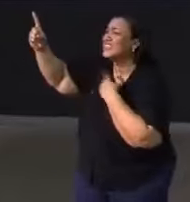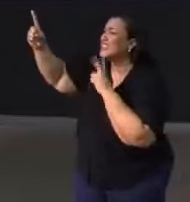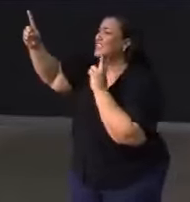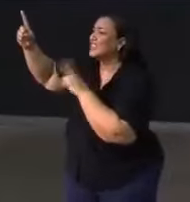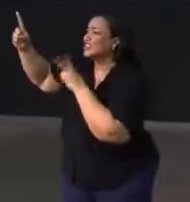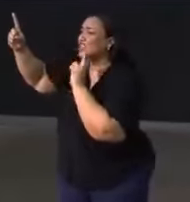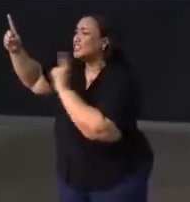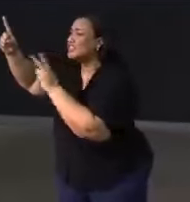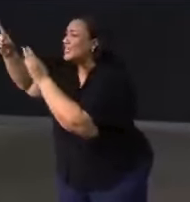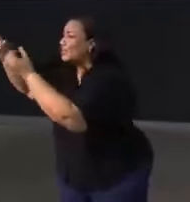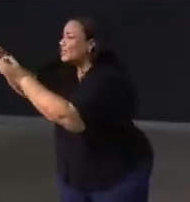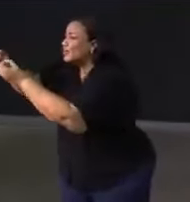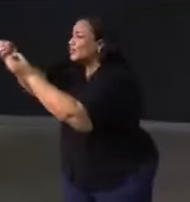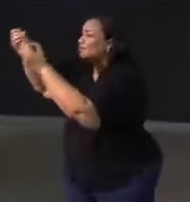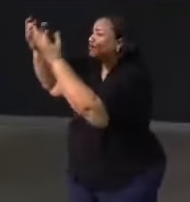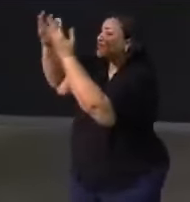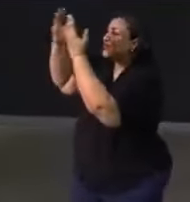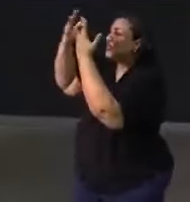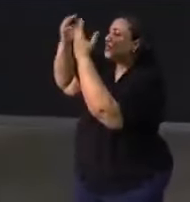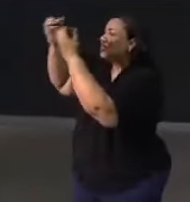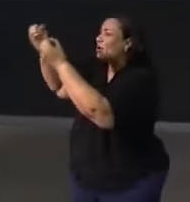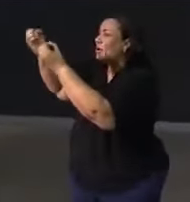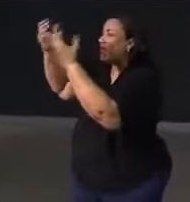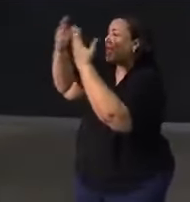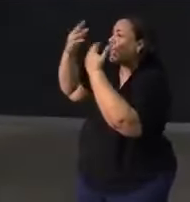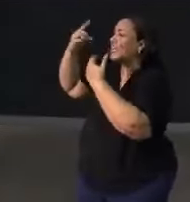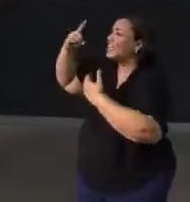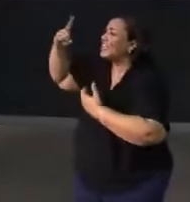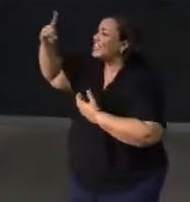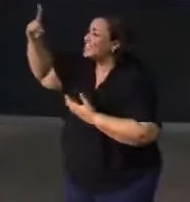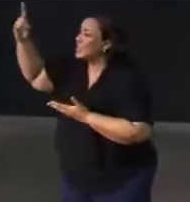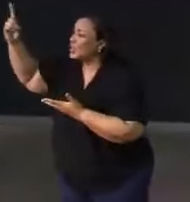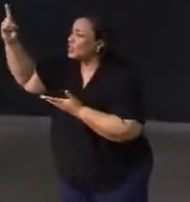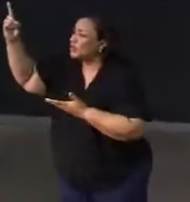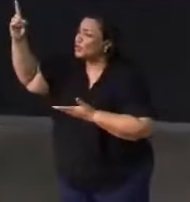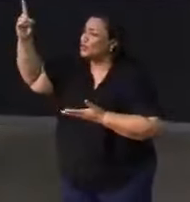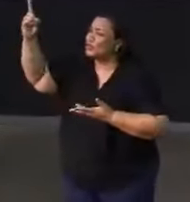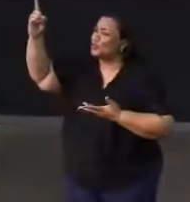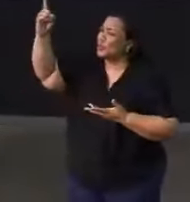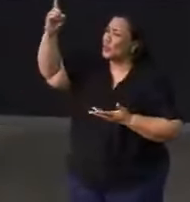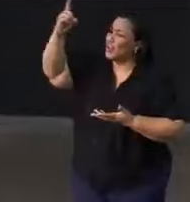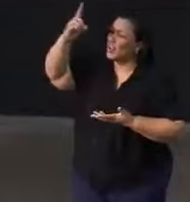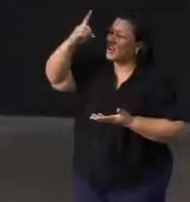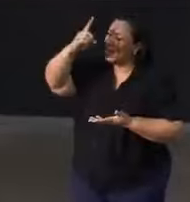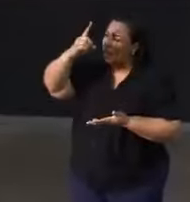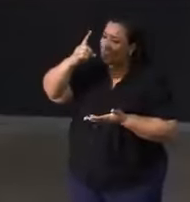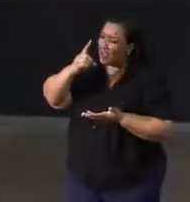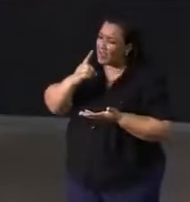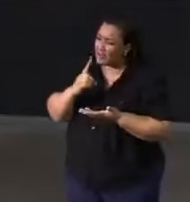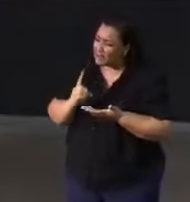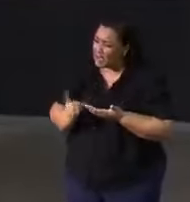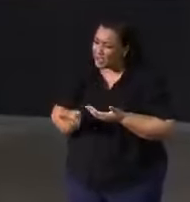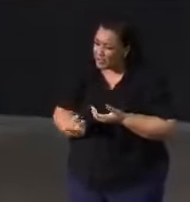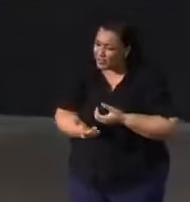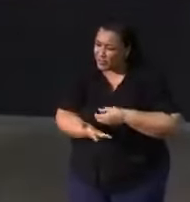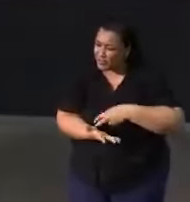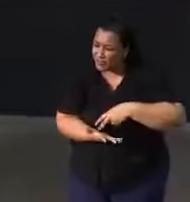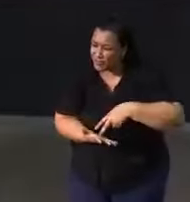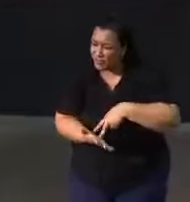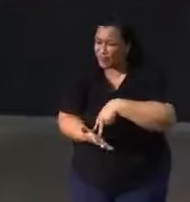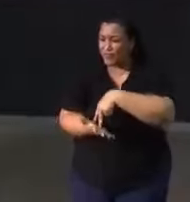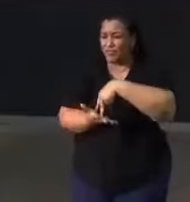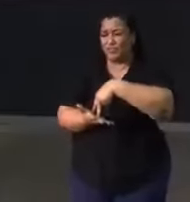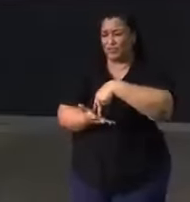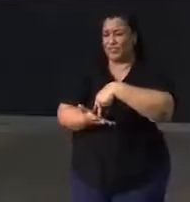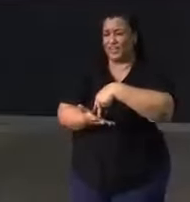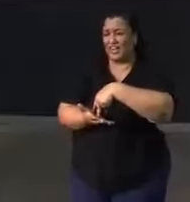permanentemente. É Ele quem não deixará vacilar os seus pés. É Ele quem não dorme, que te guarda. É Ele quem edifica